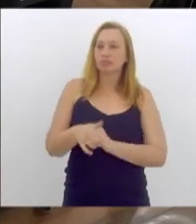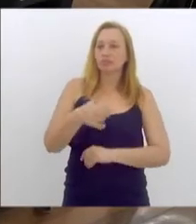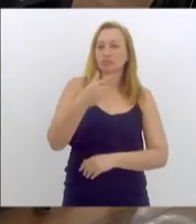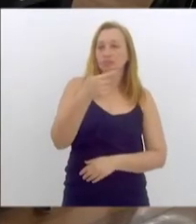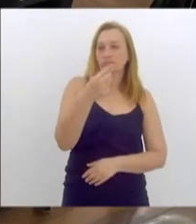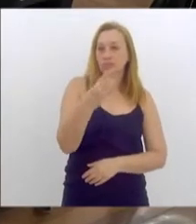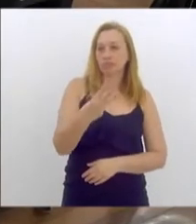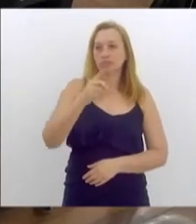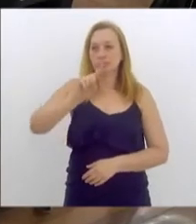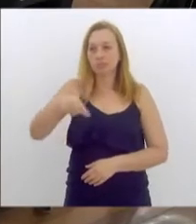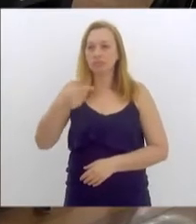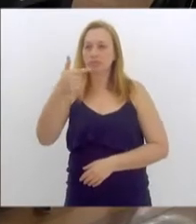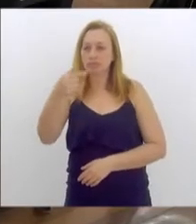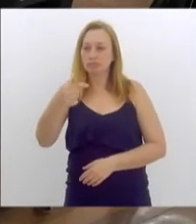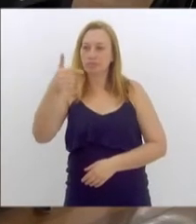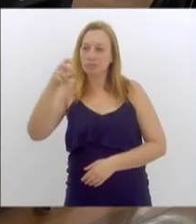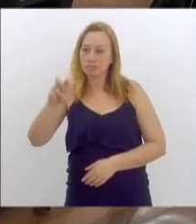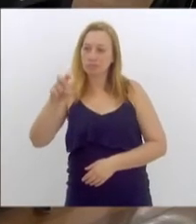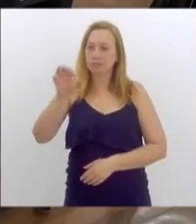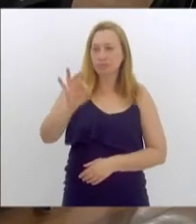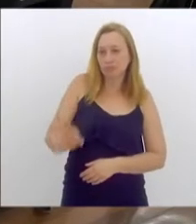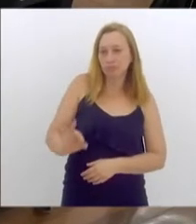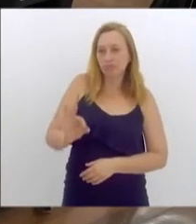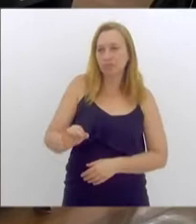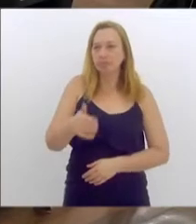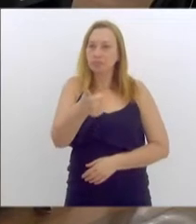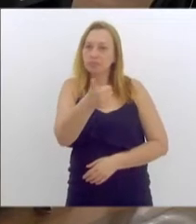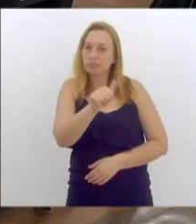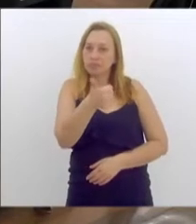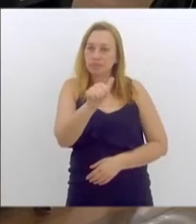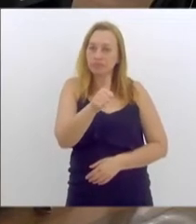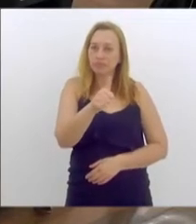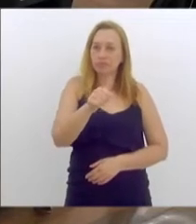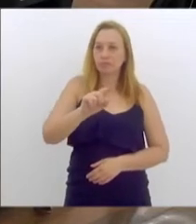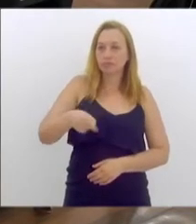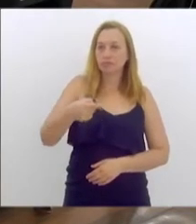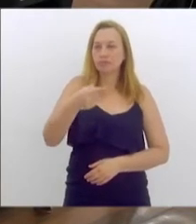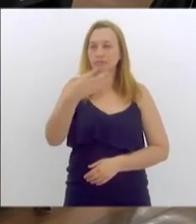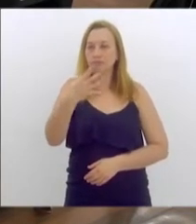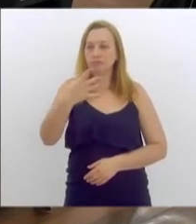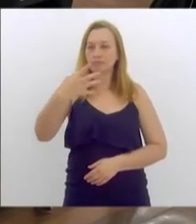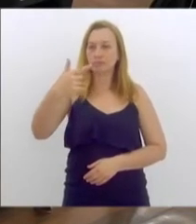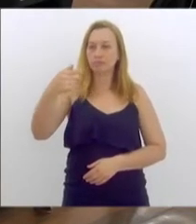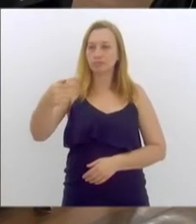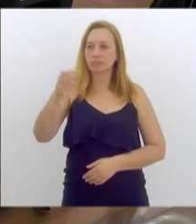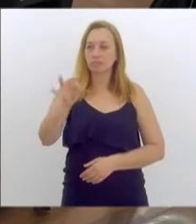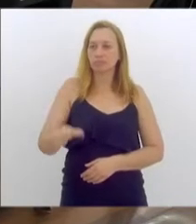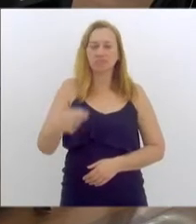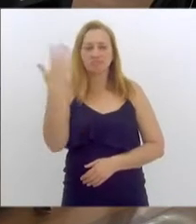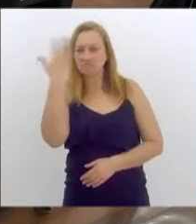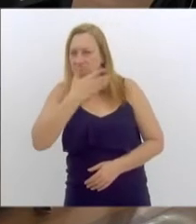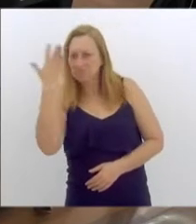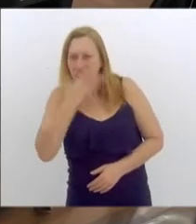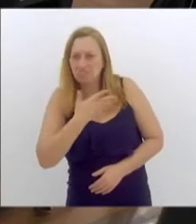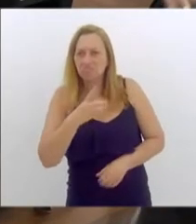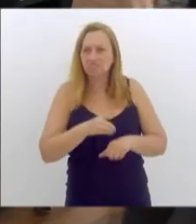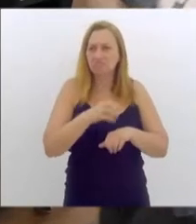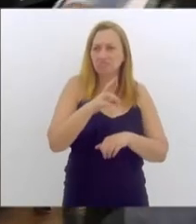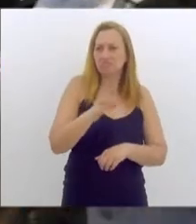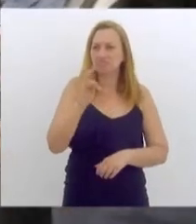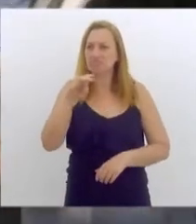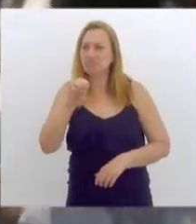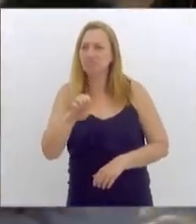3,75% e a variação real de 11,47 por cento eu não consegui ver Doutor Stephanie qual